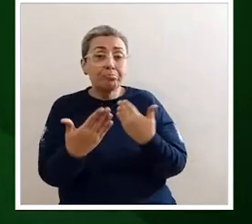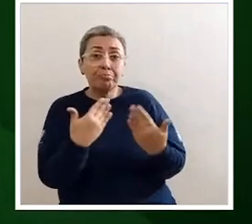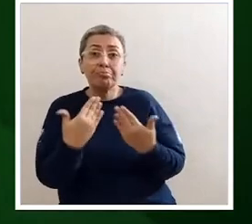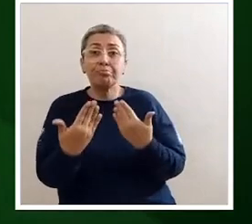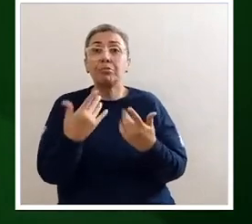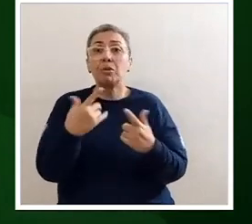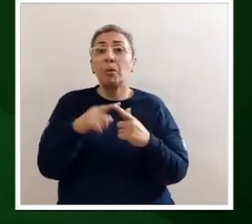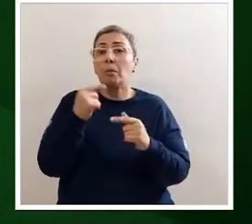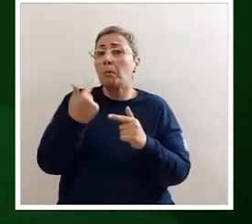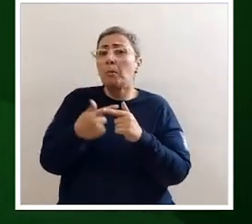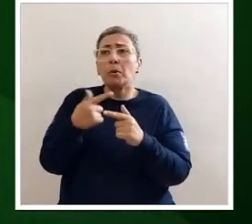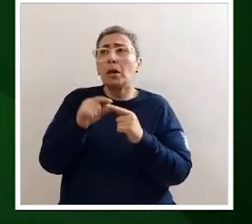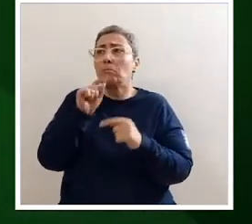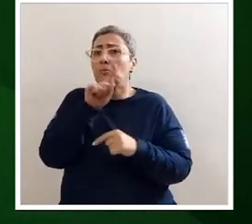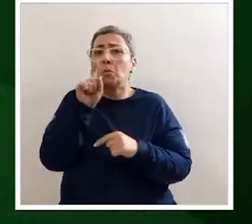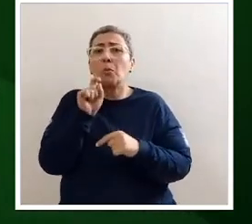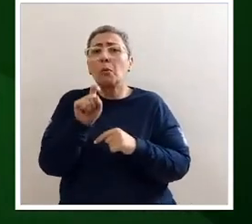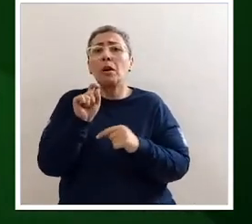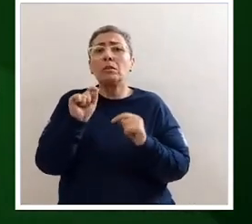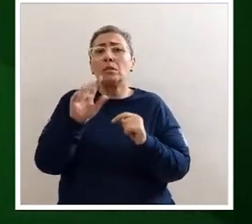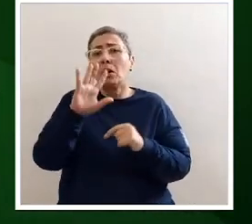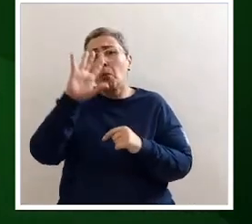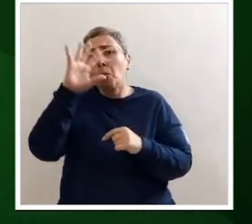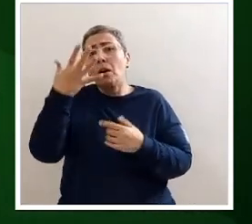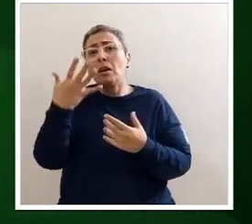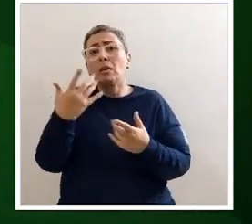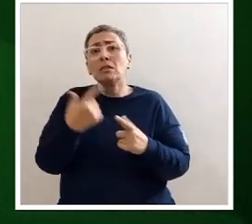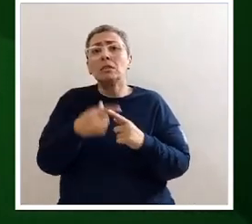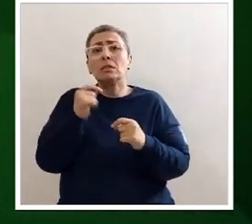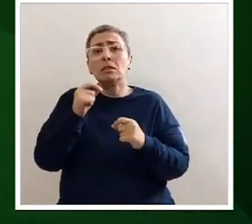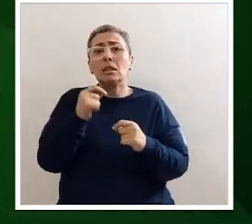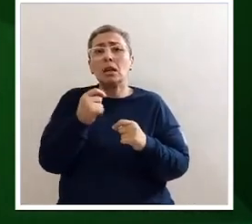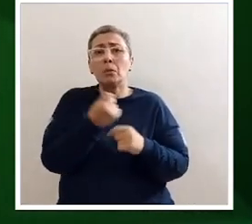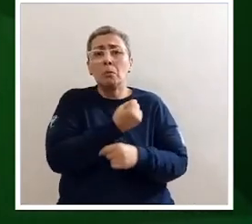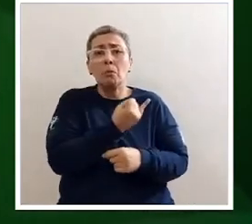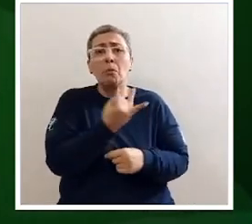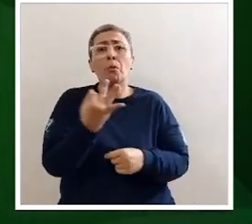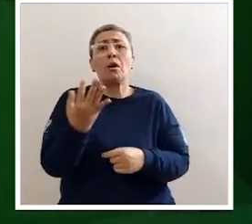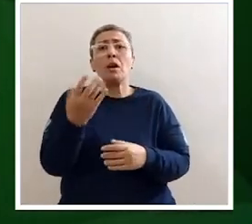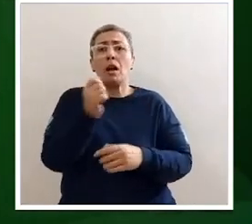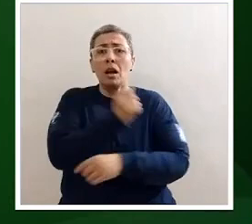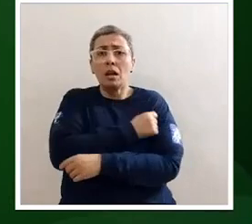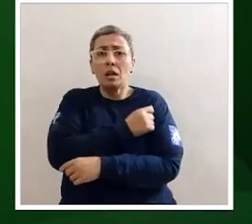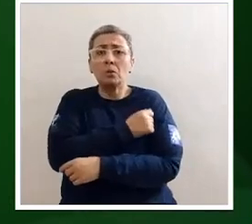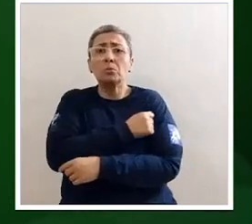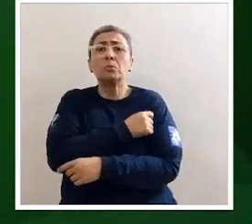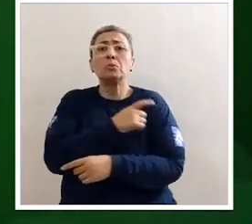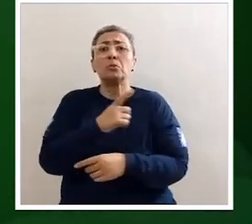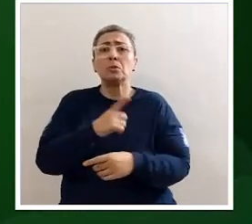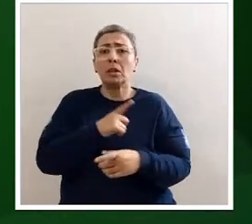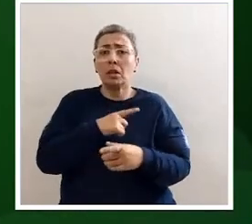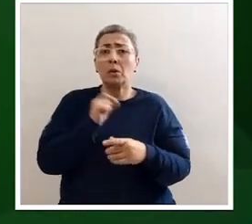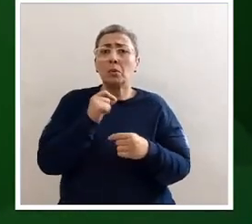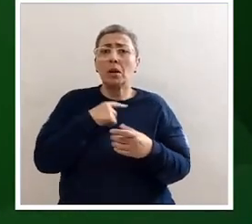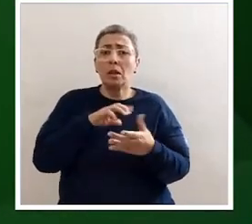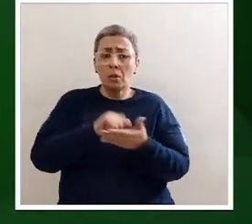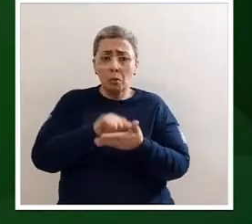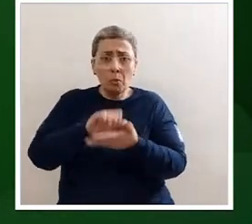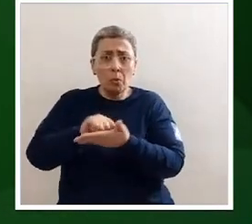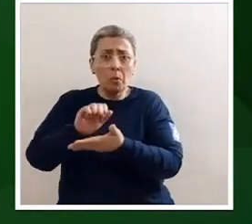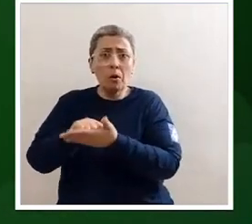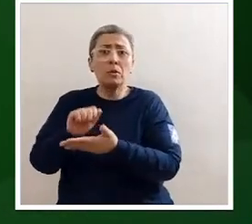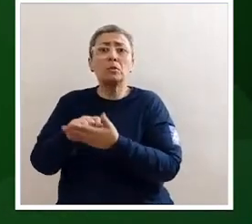porque que seria este motivo de que a gente tem o número muito grande de alunos que estão sendo